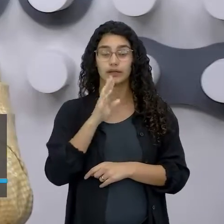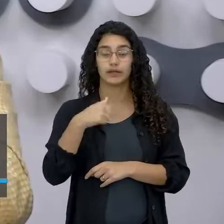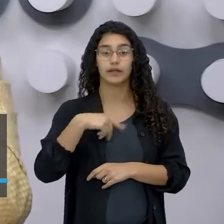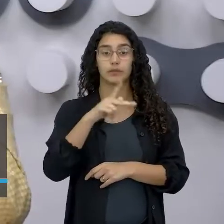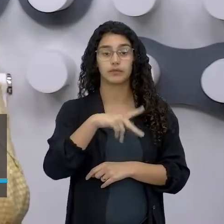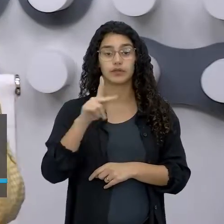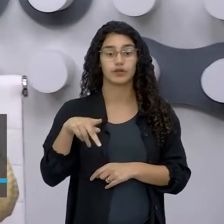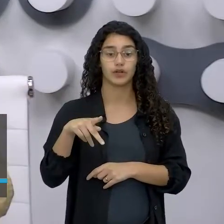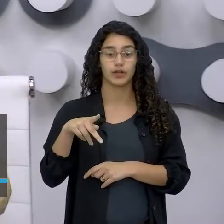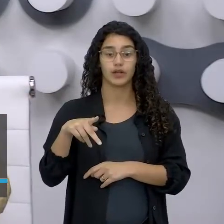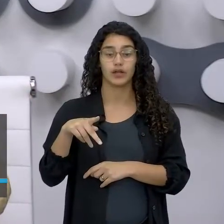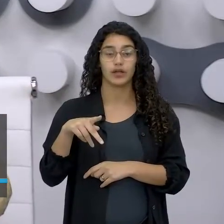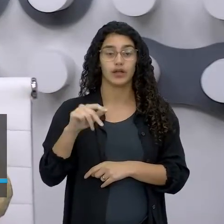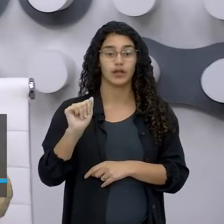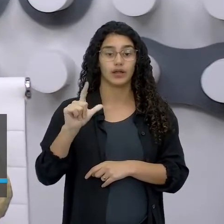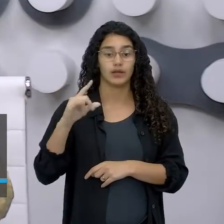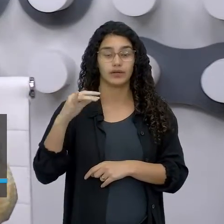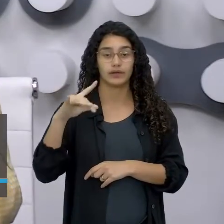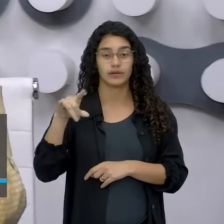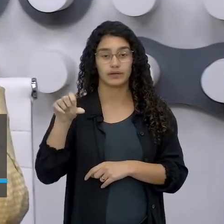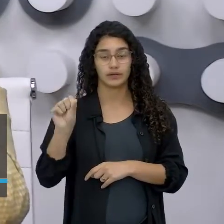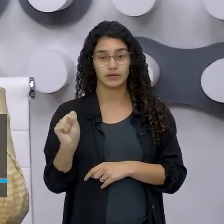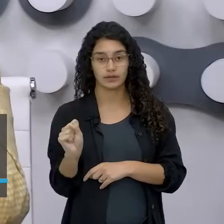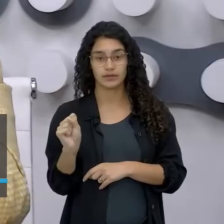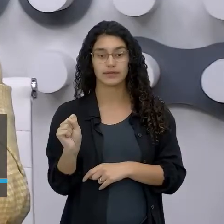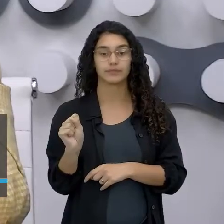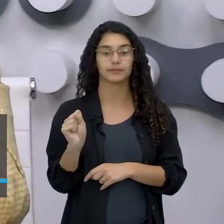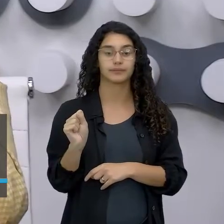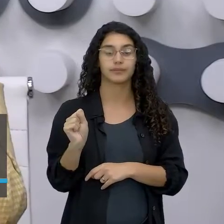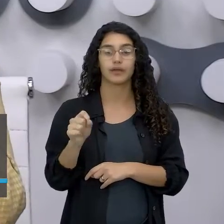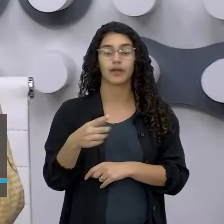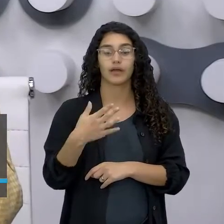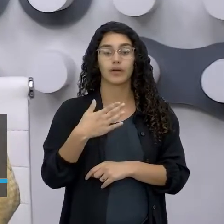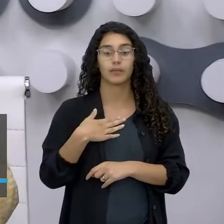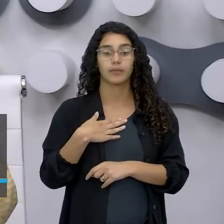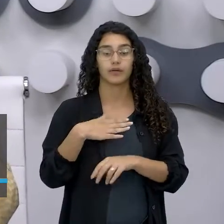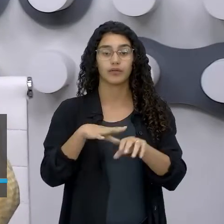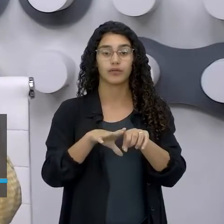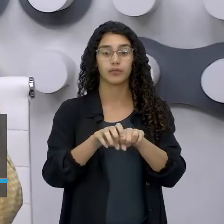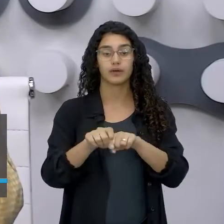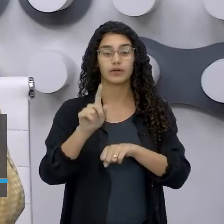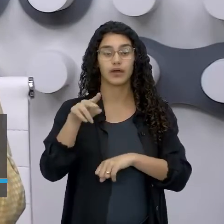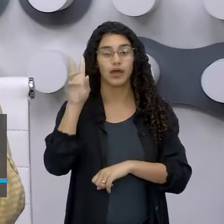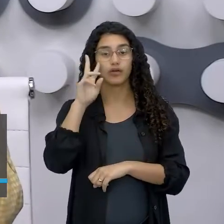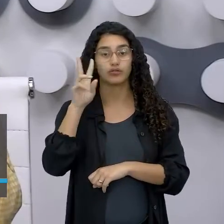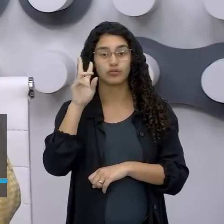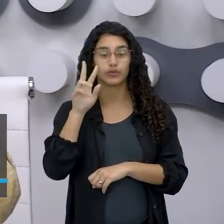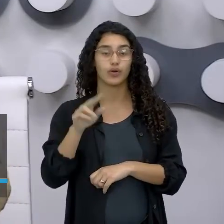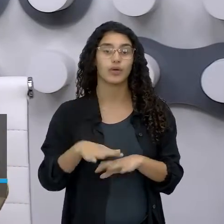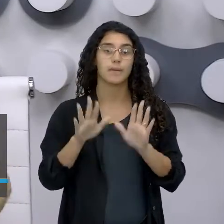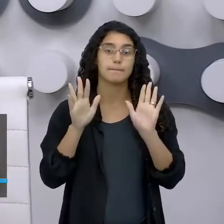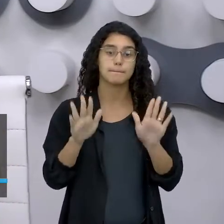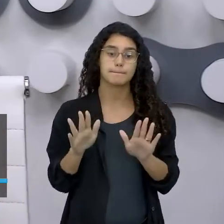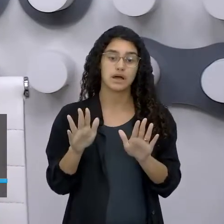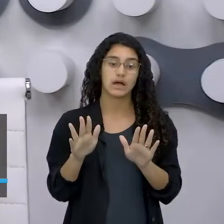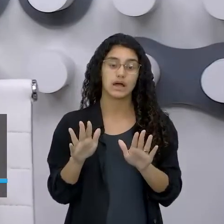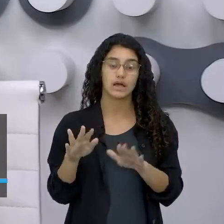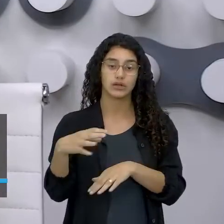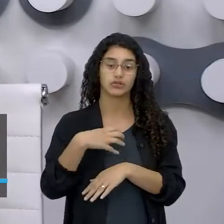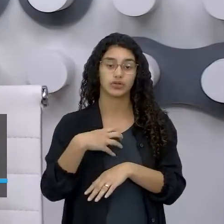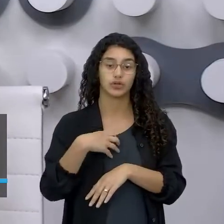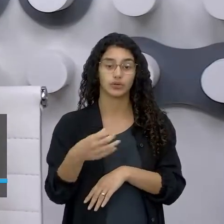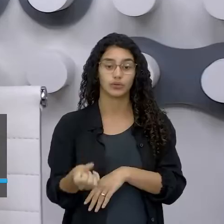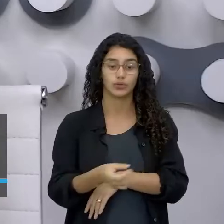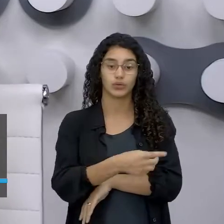eu sou o professor Alcides Guerreiro, a minha formação é em História, mas nessa pegada do